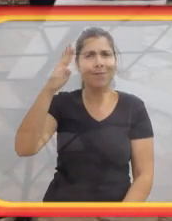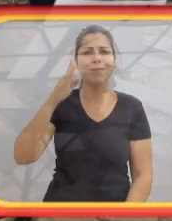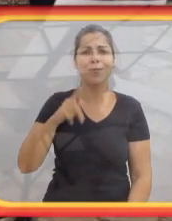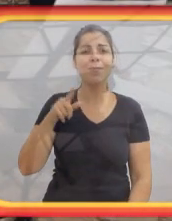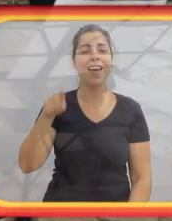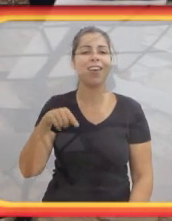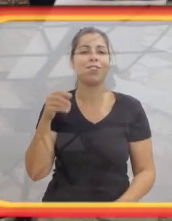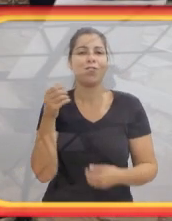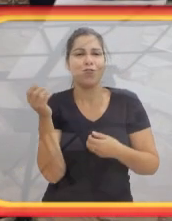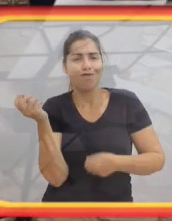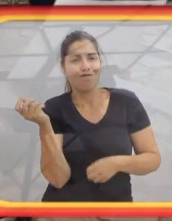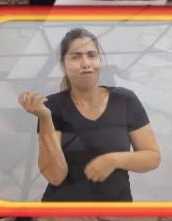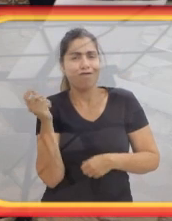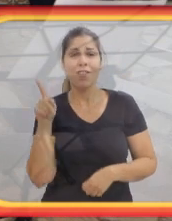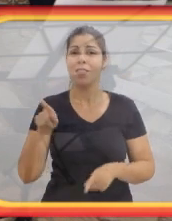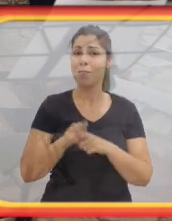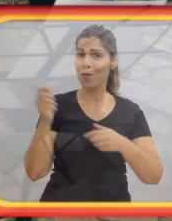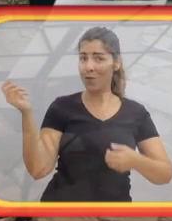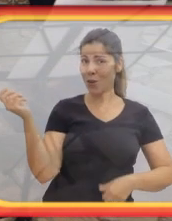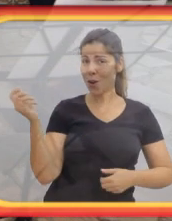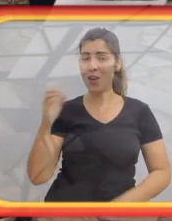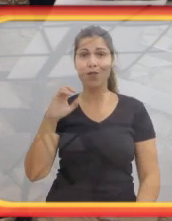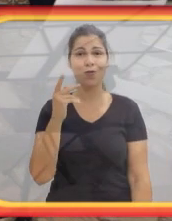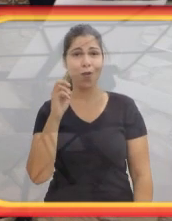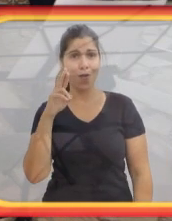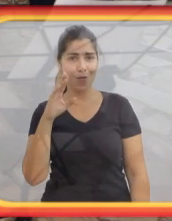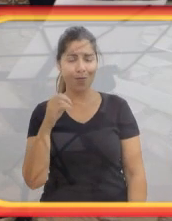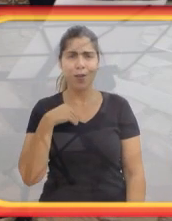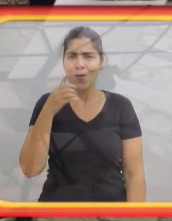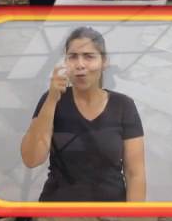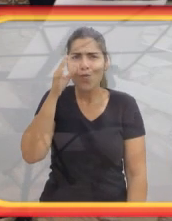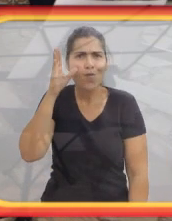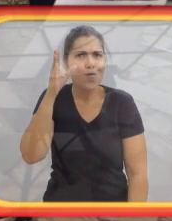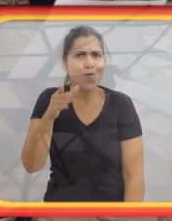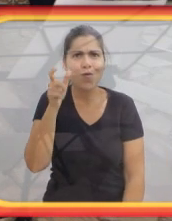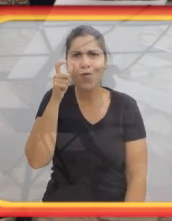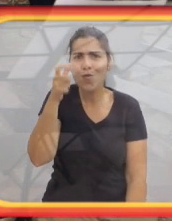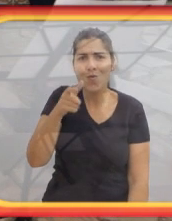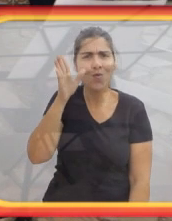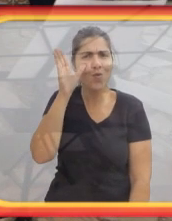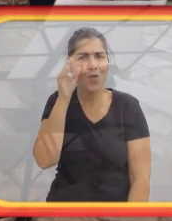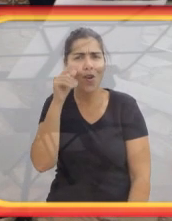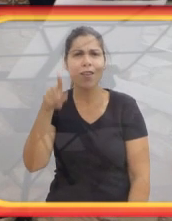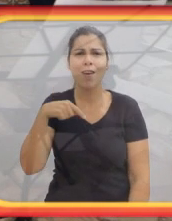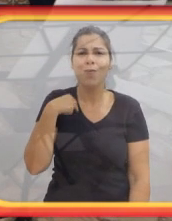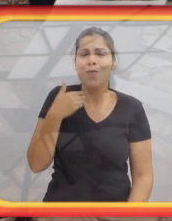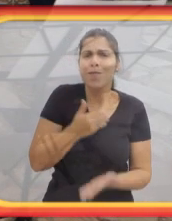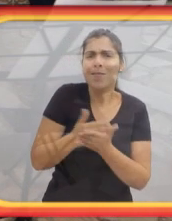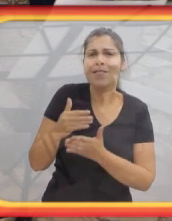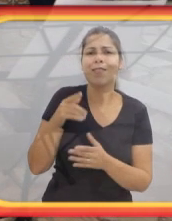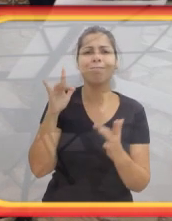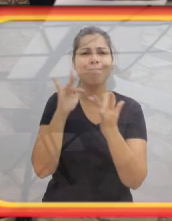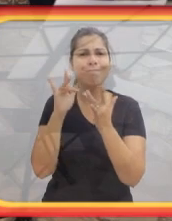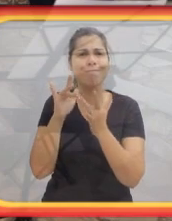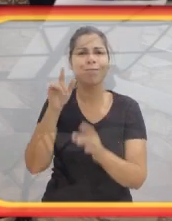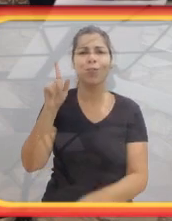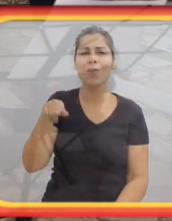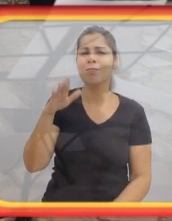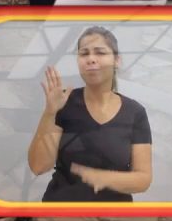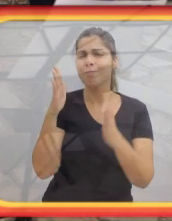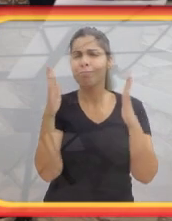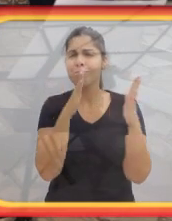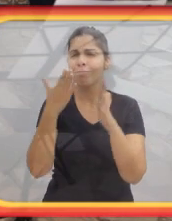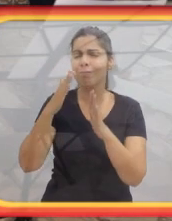E o curioso foi que quando eu comecei a ter contato, finalzinho de 79, quando eu fui convidado para entrar para a Camerata